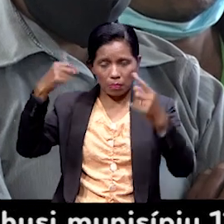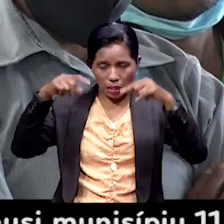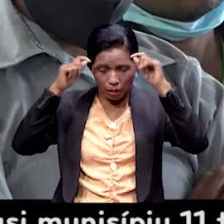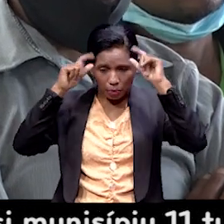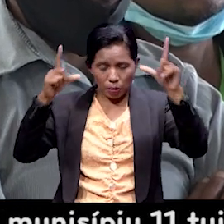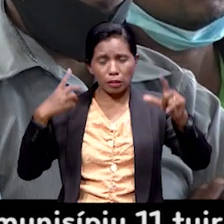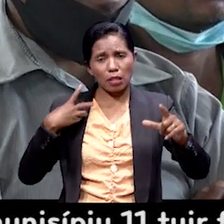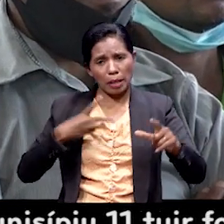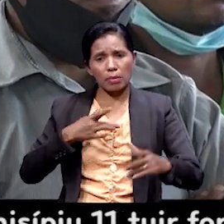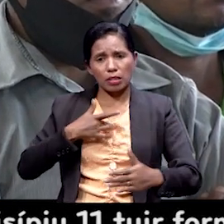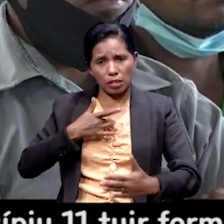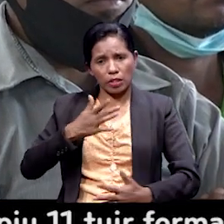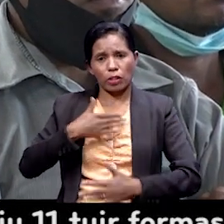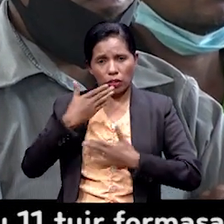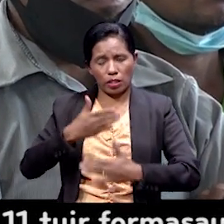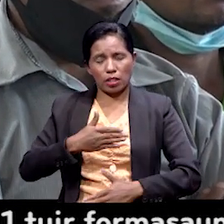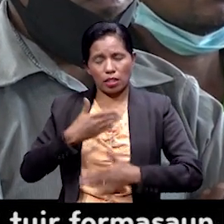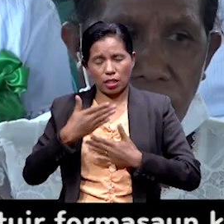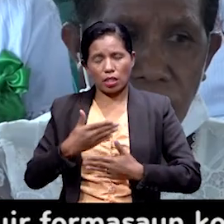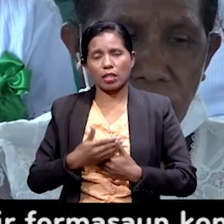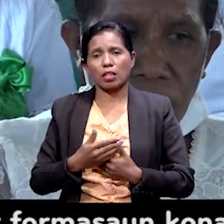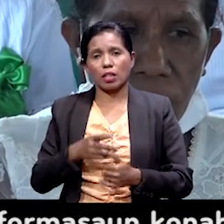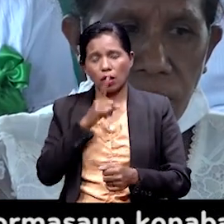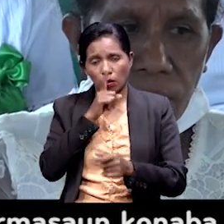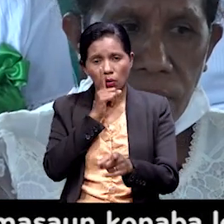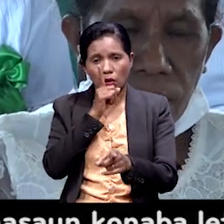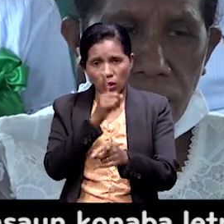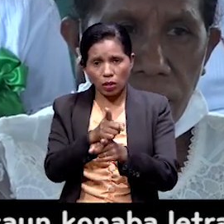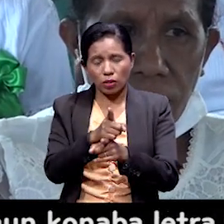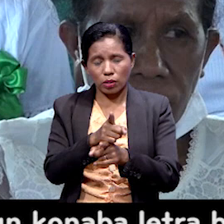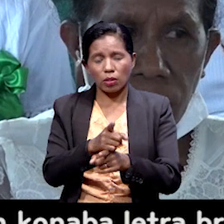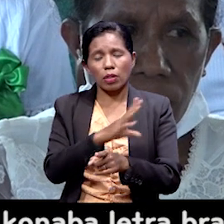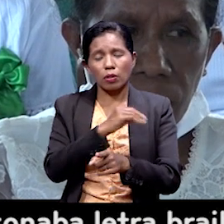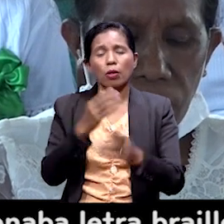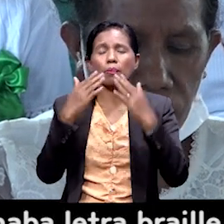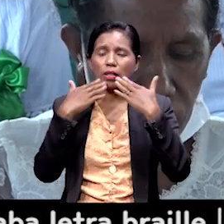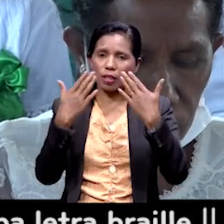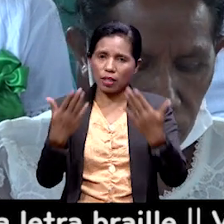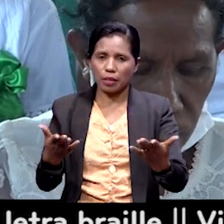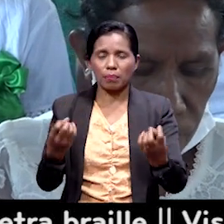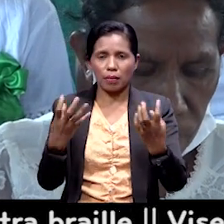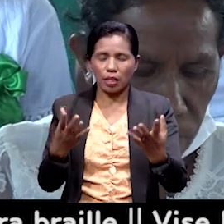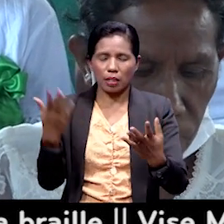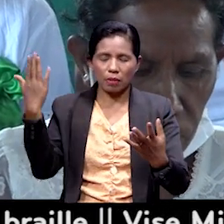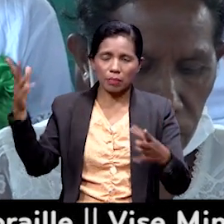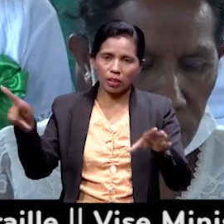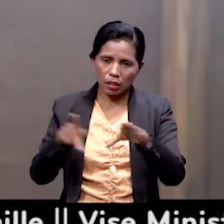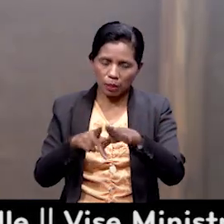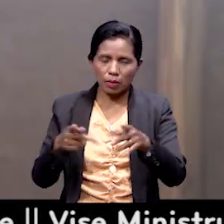sinti content de tebes solo cu ai tebes, no agradece tebes vai cu bote prezența în fate ida